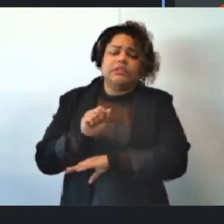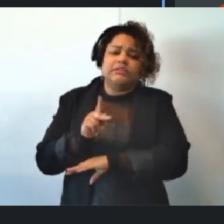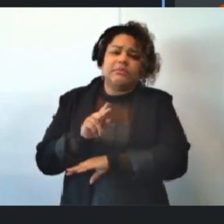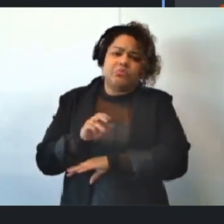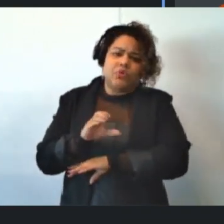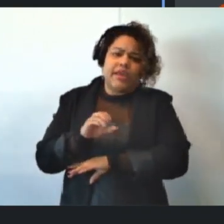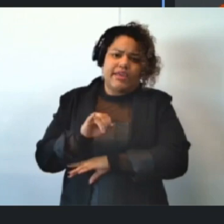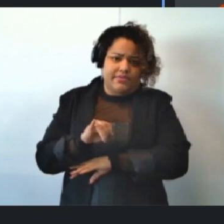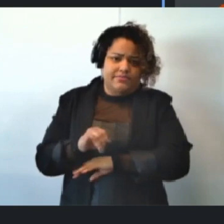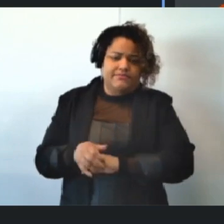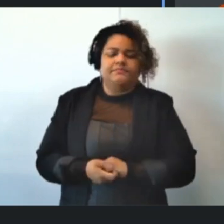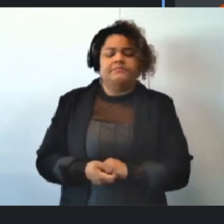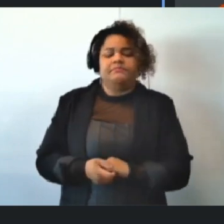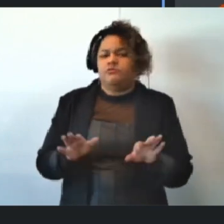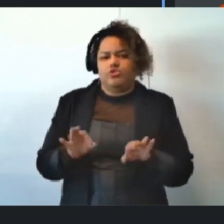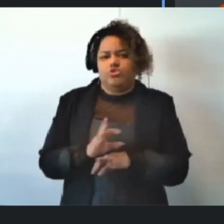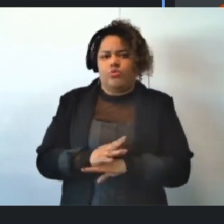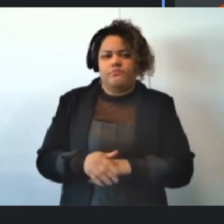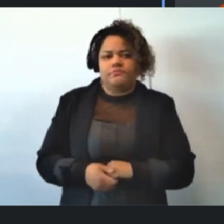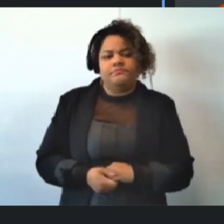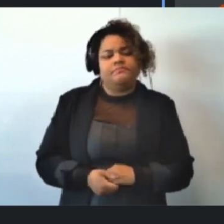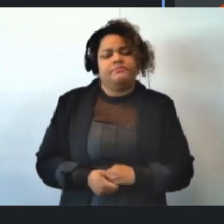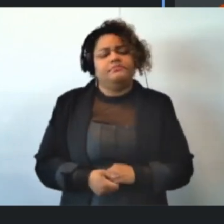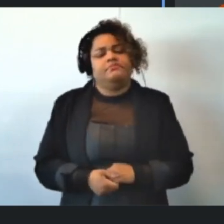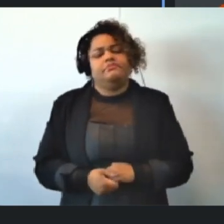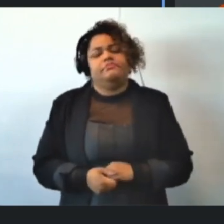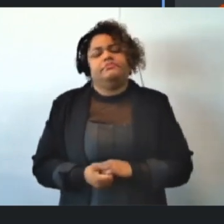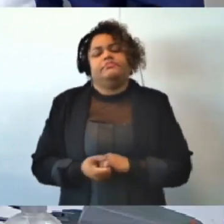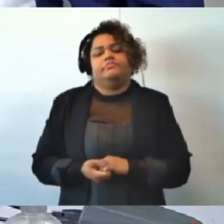Tá? Seria isso.